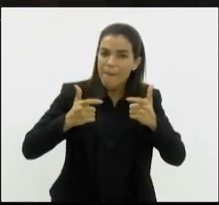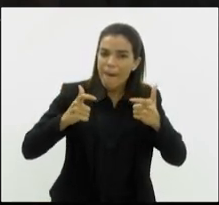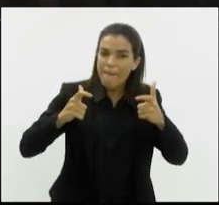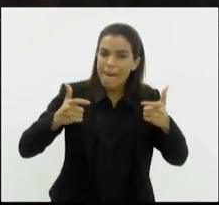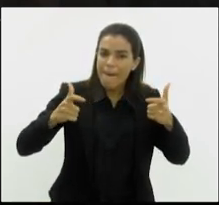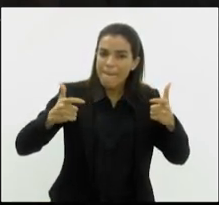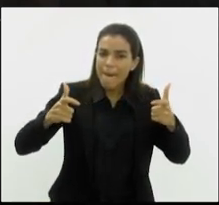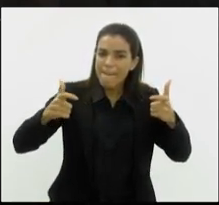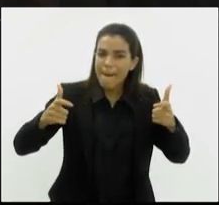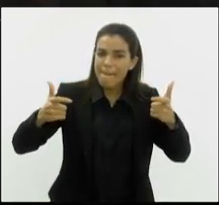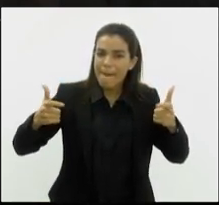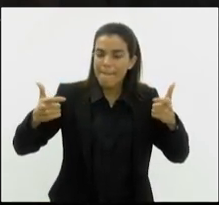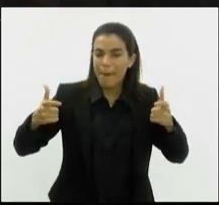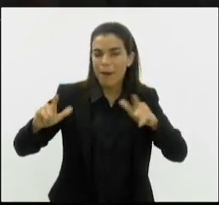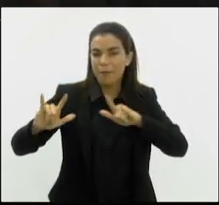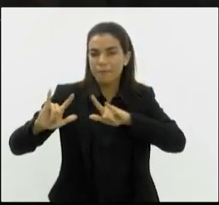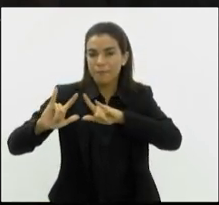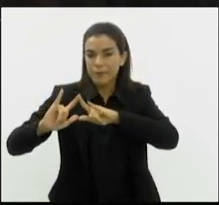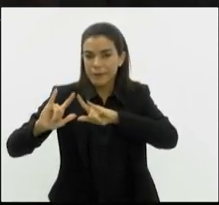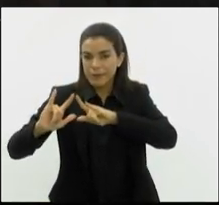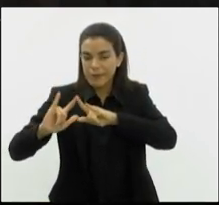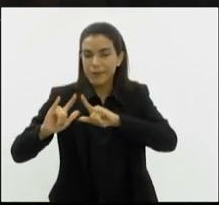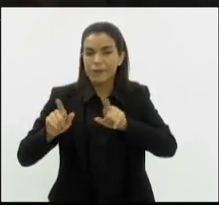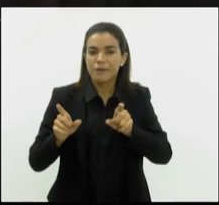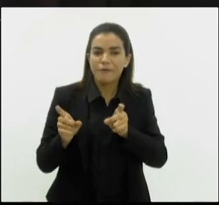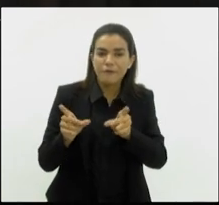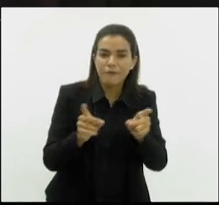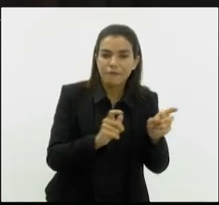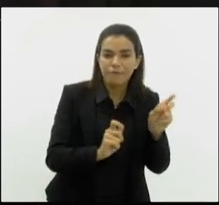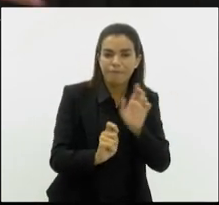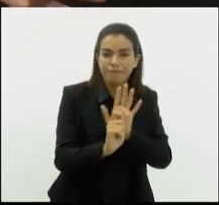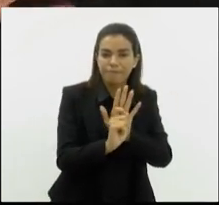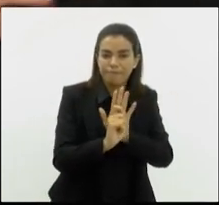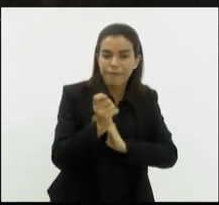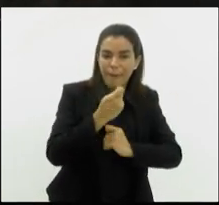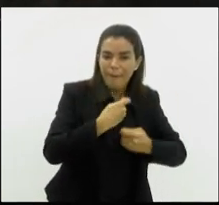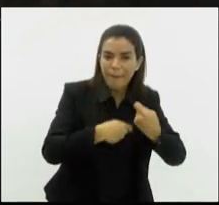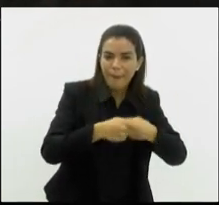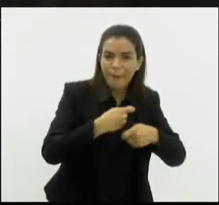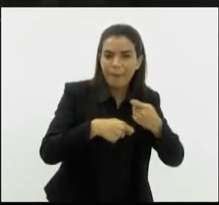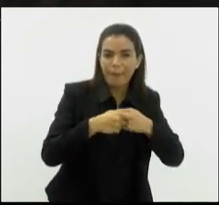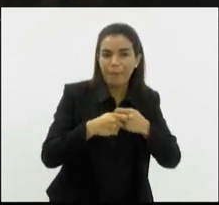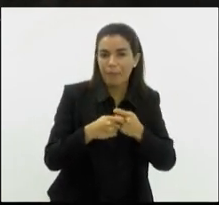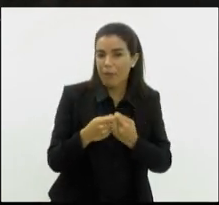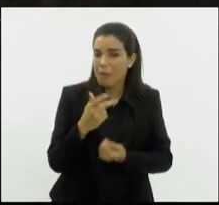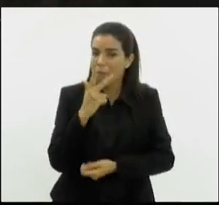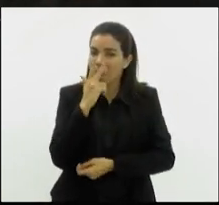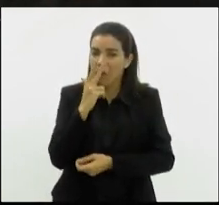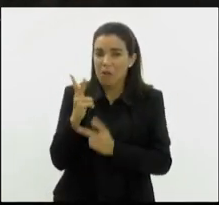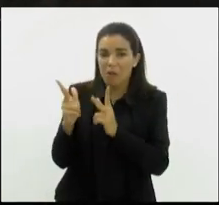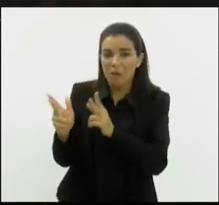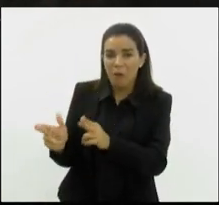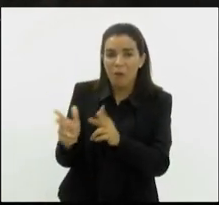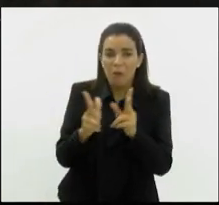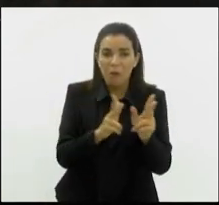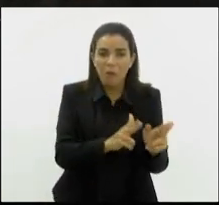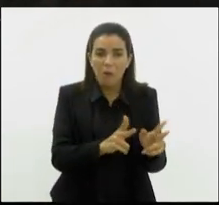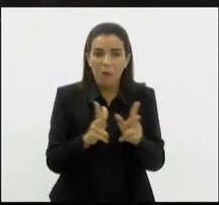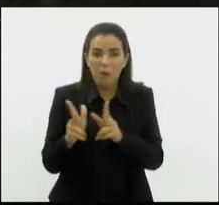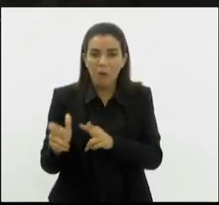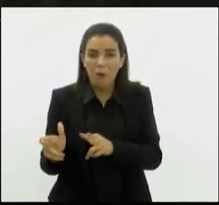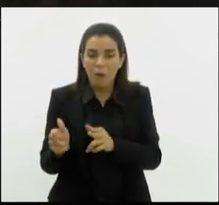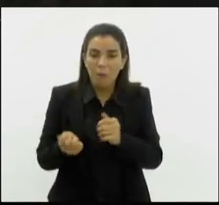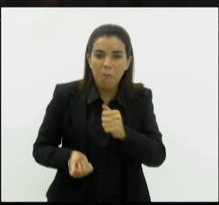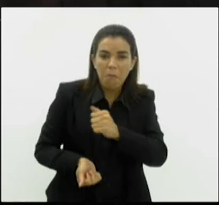de crime, por milícia, por narcotráfico, tudo faces da mesma moeda, contravenção,